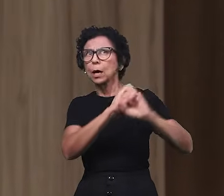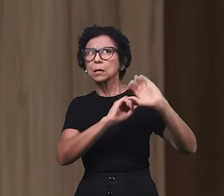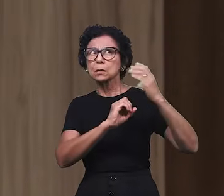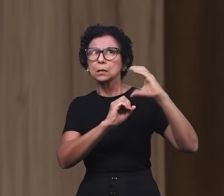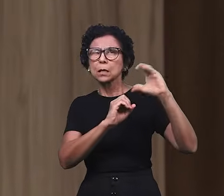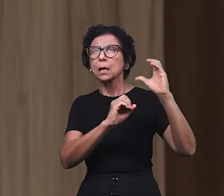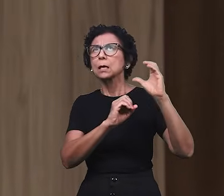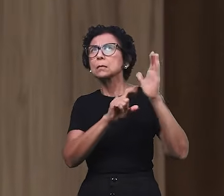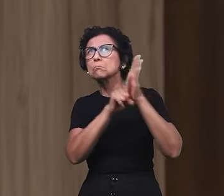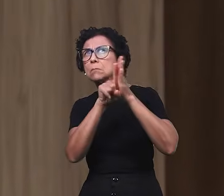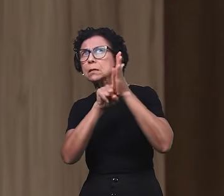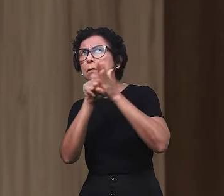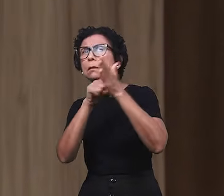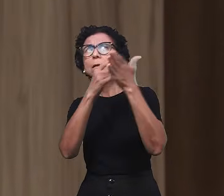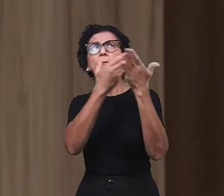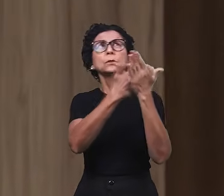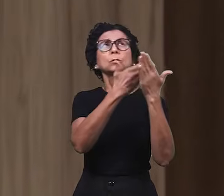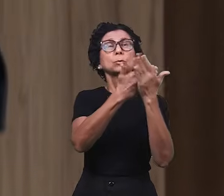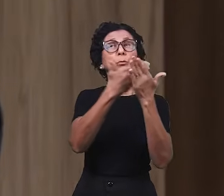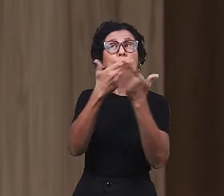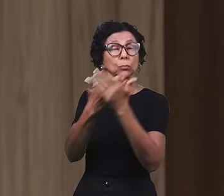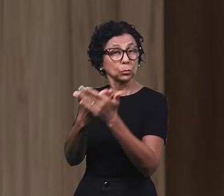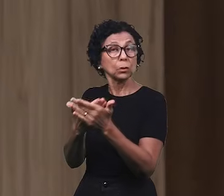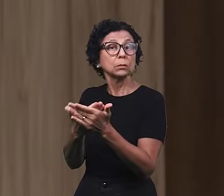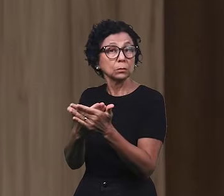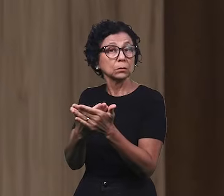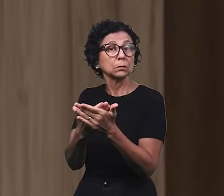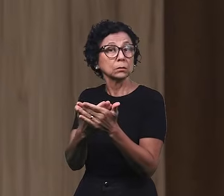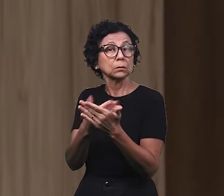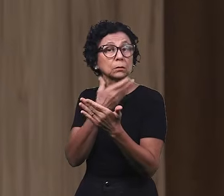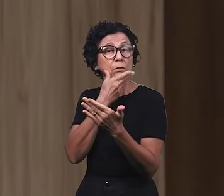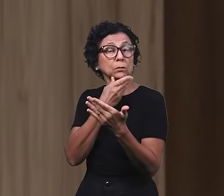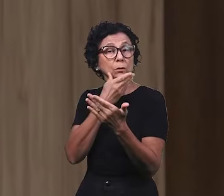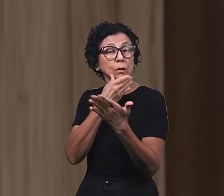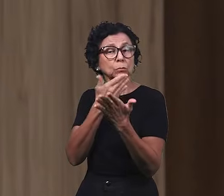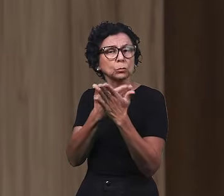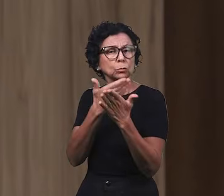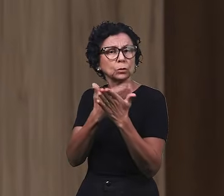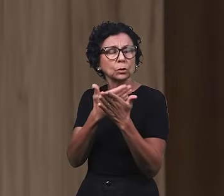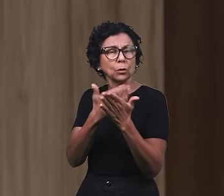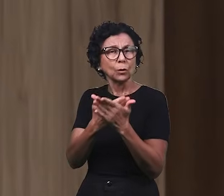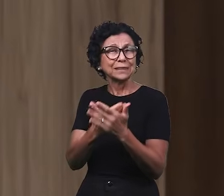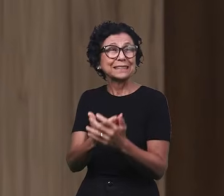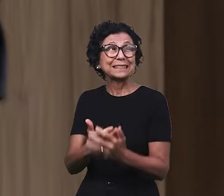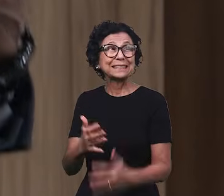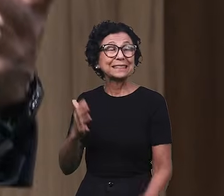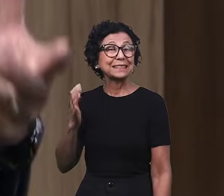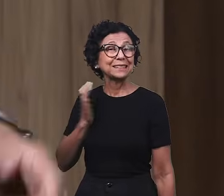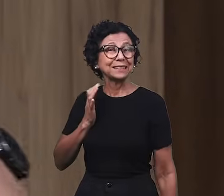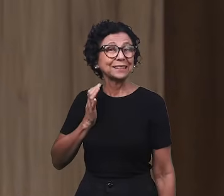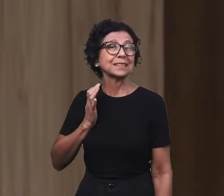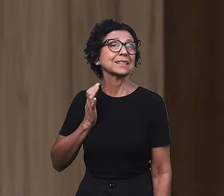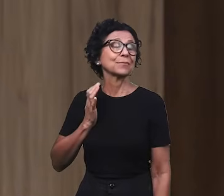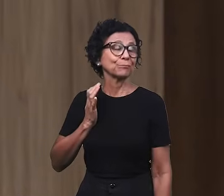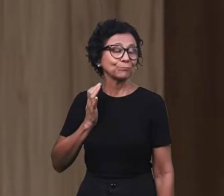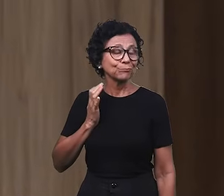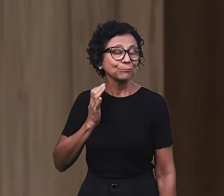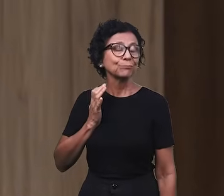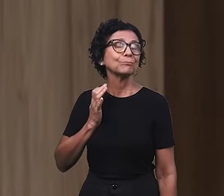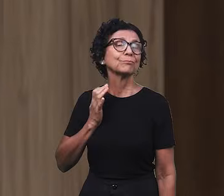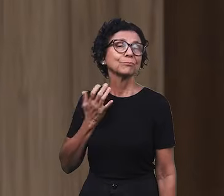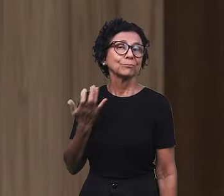cientistas, homens estudiosos, e além de cientistas e homens estudiosos, eram pessoas ricas,